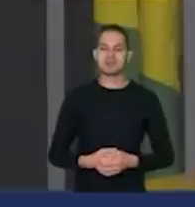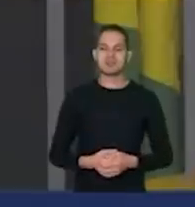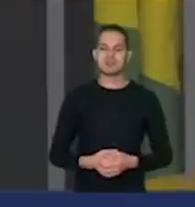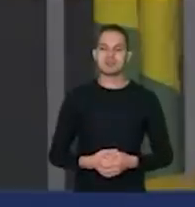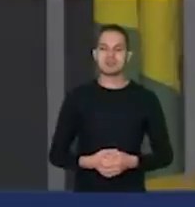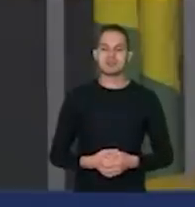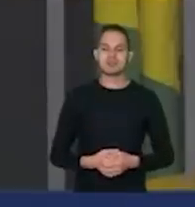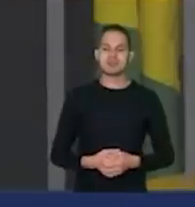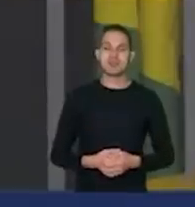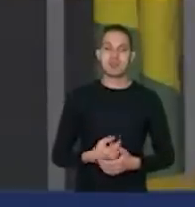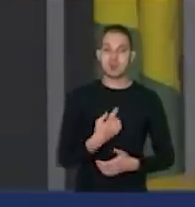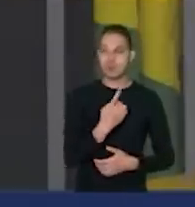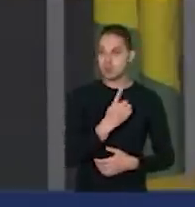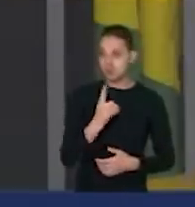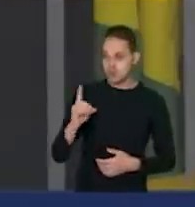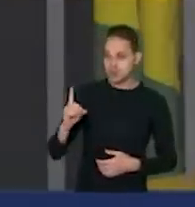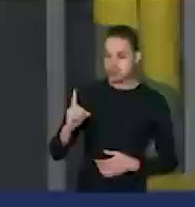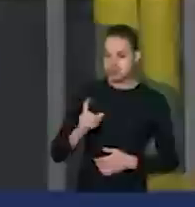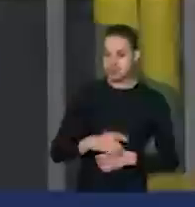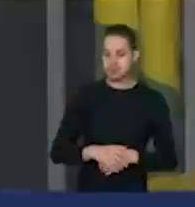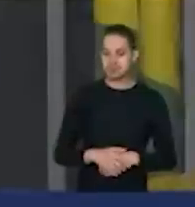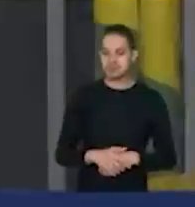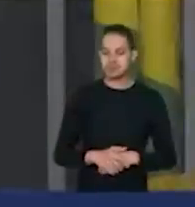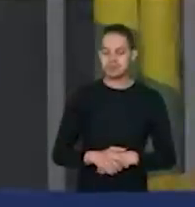Para finalizar, senhor presidente,